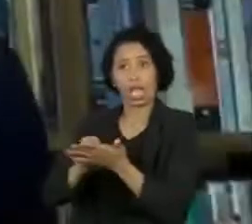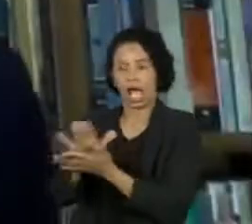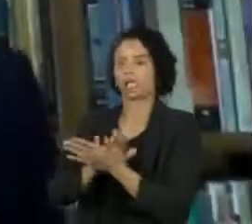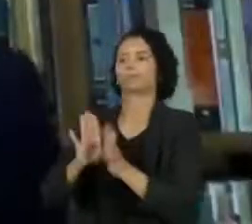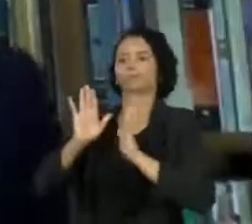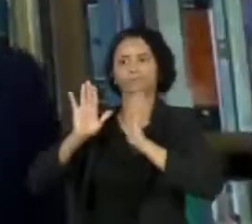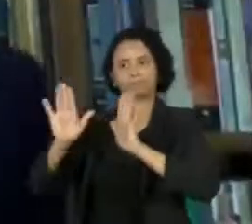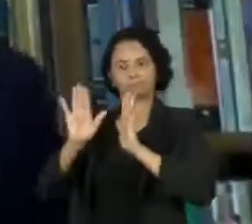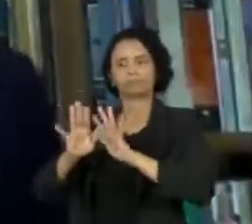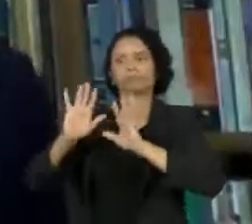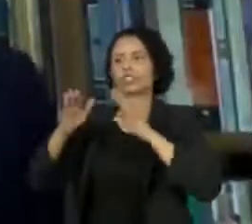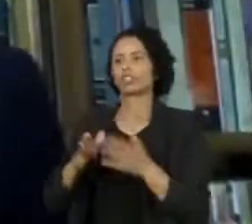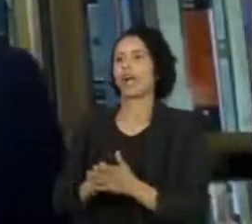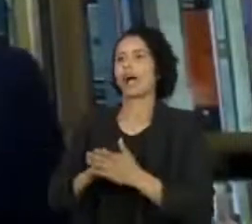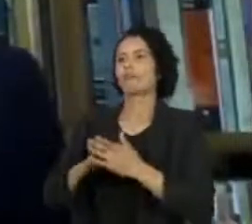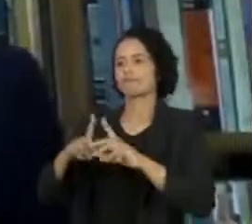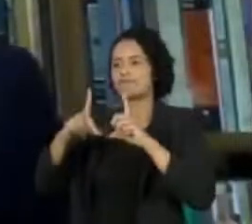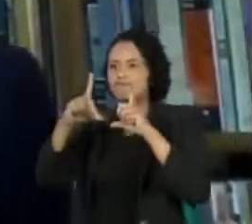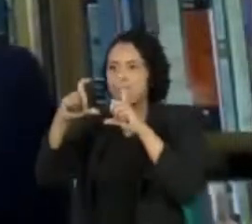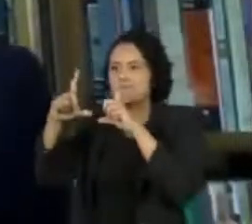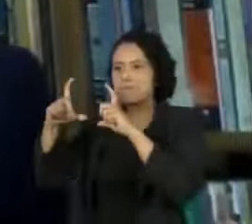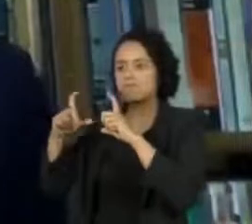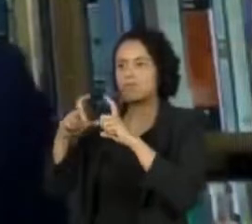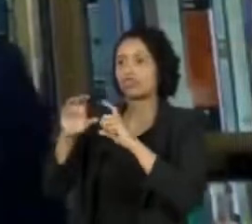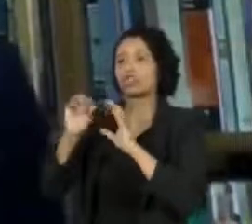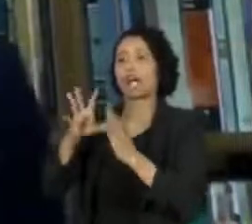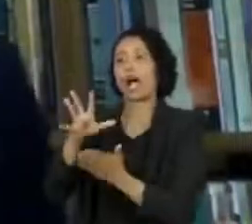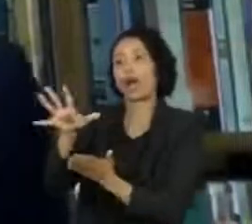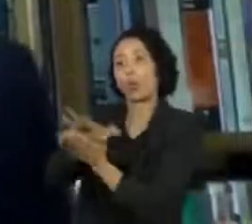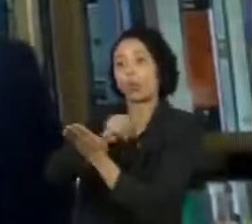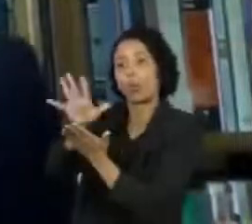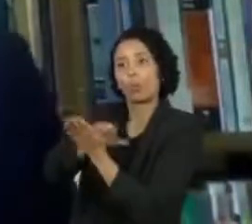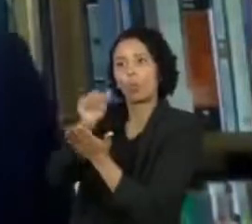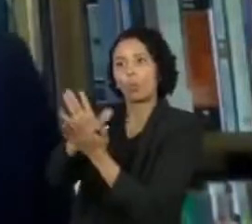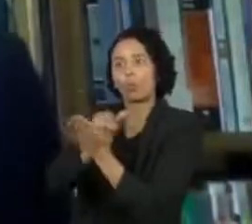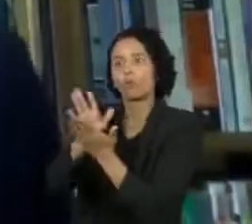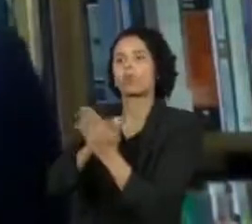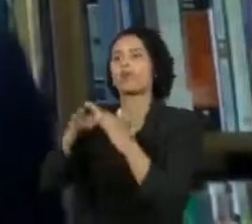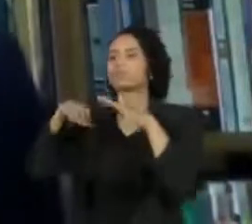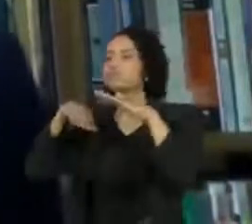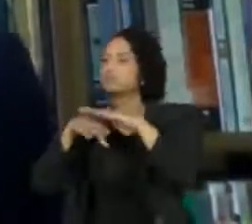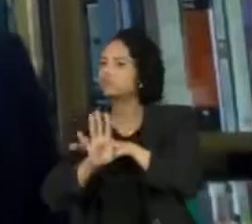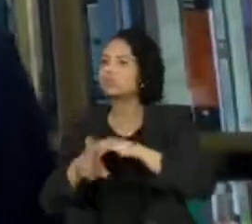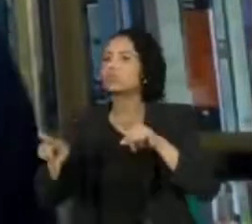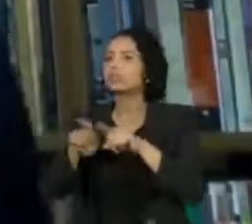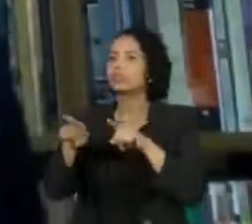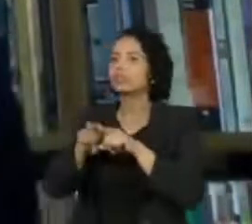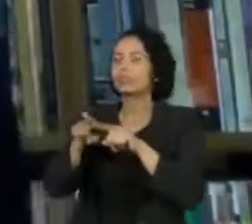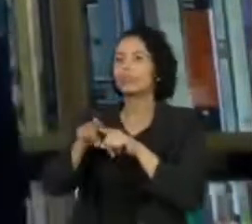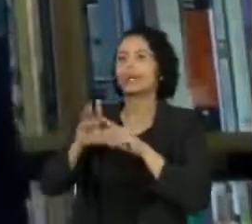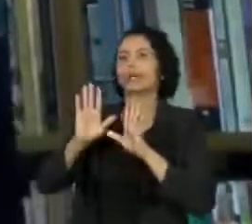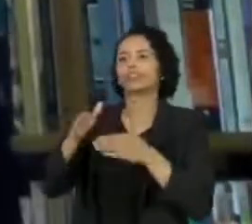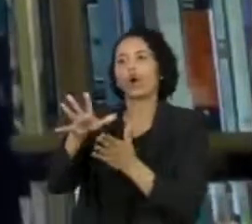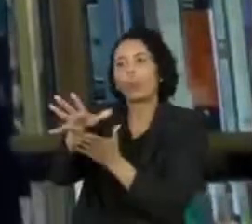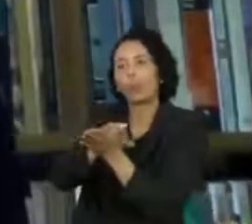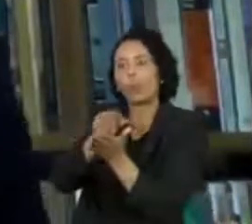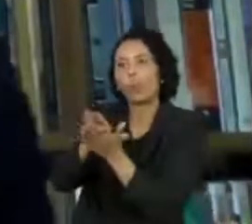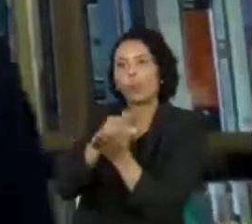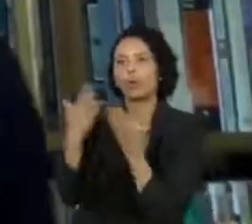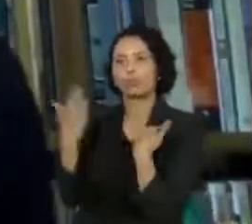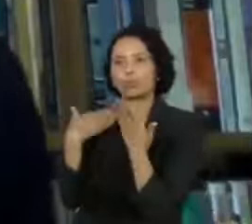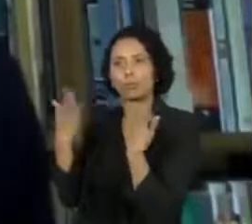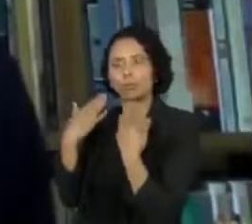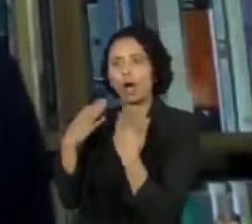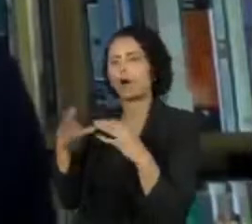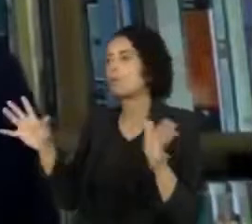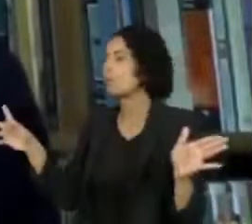provas, fazer prints das ligações no celular, gravar conversas e denunciar. A denúncia pode ser feita